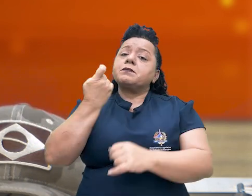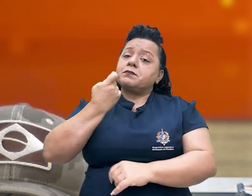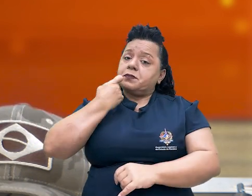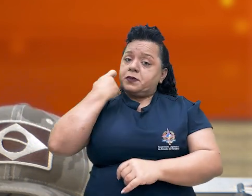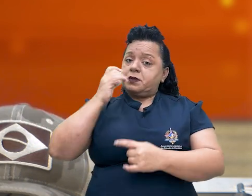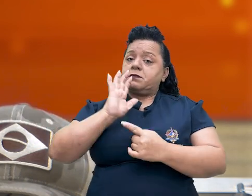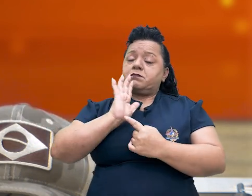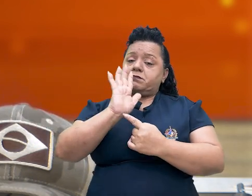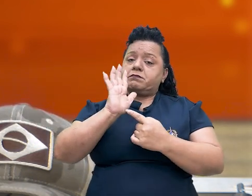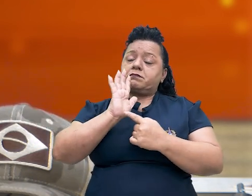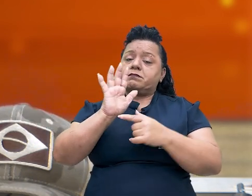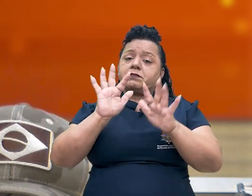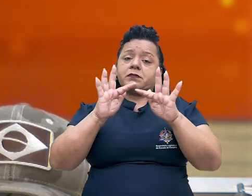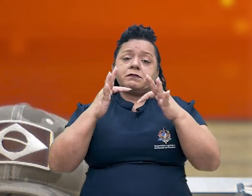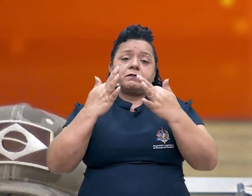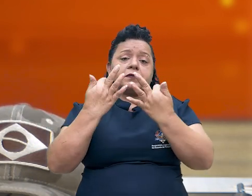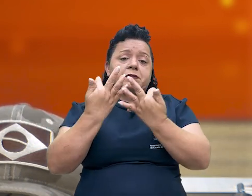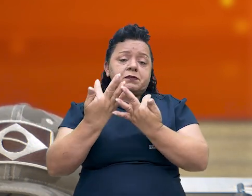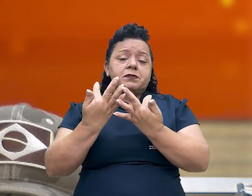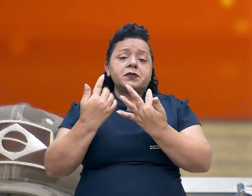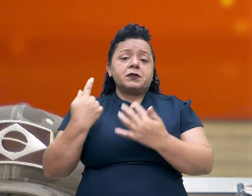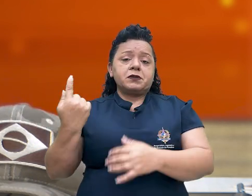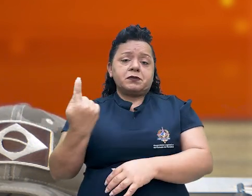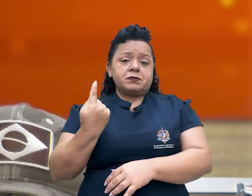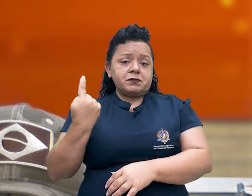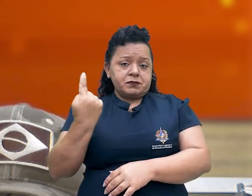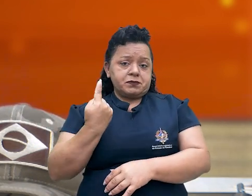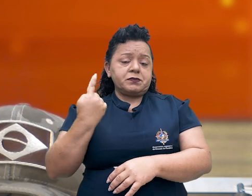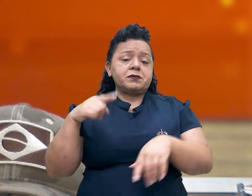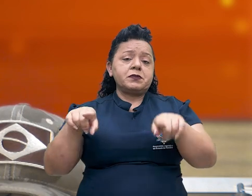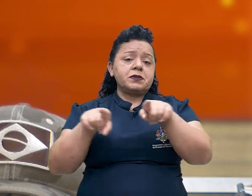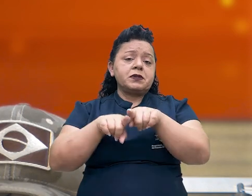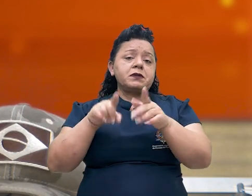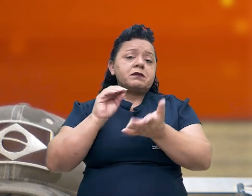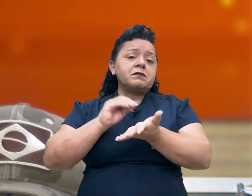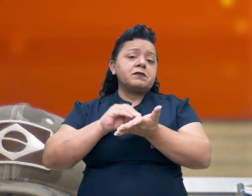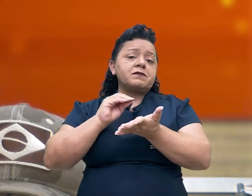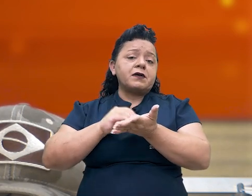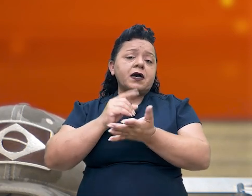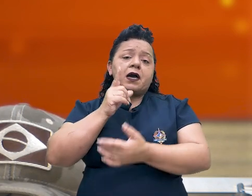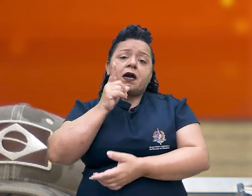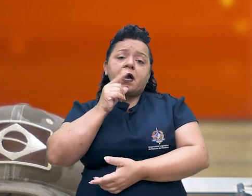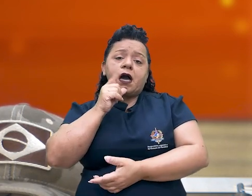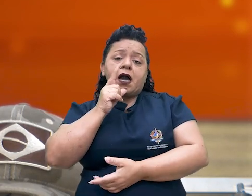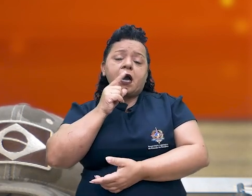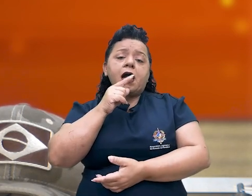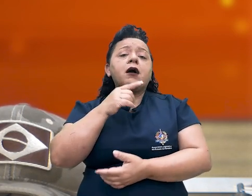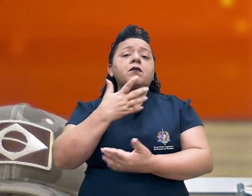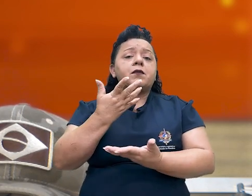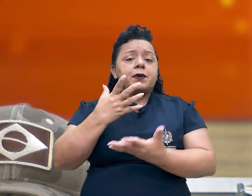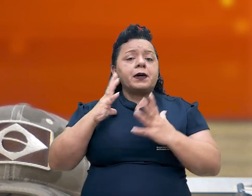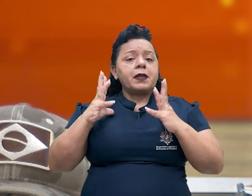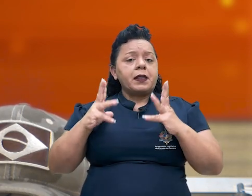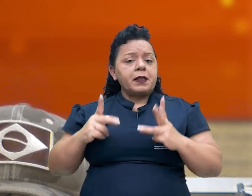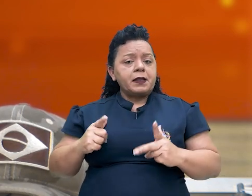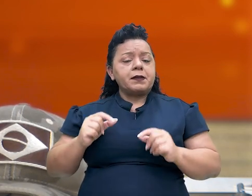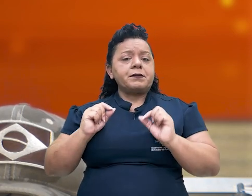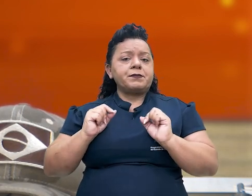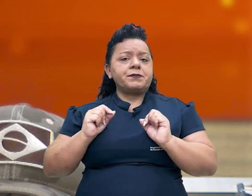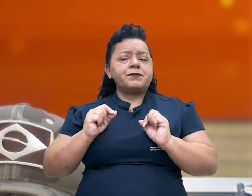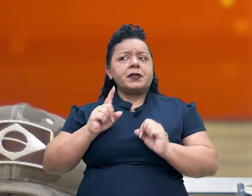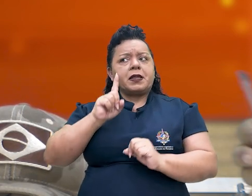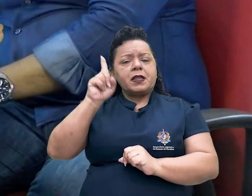né parte da Pesca eh famílias isoladas escassez hídrica de de de água